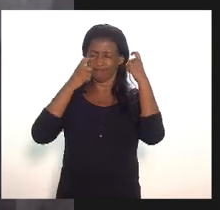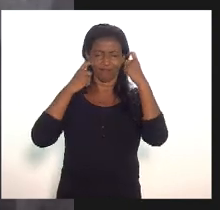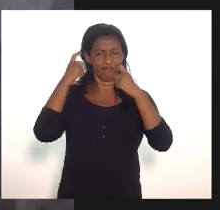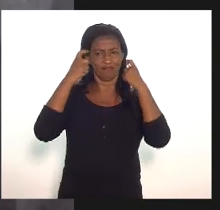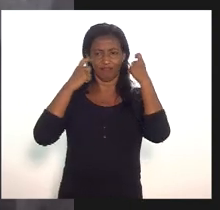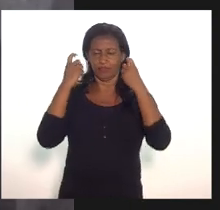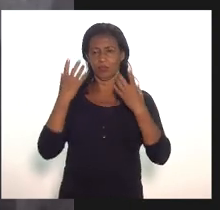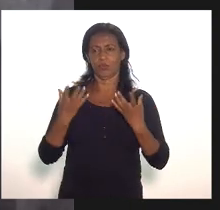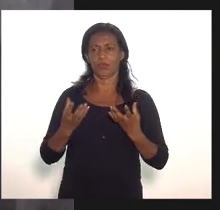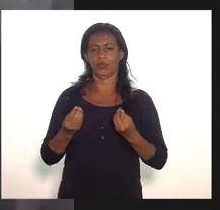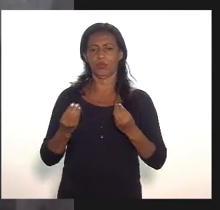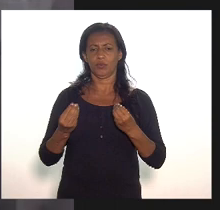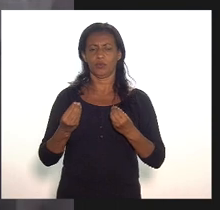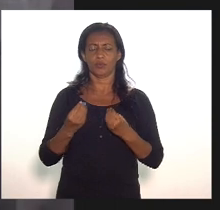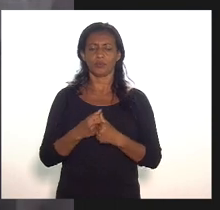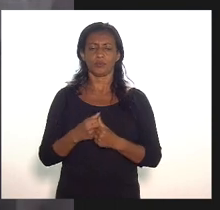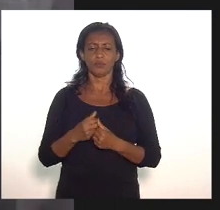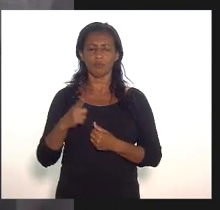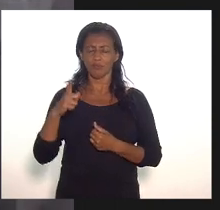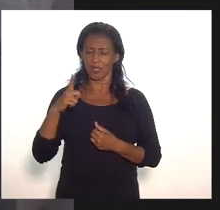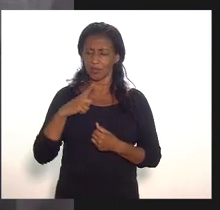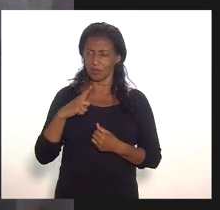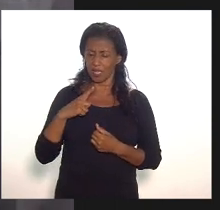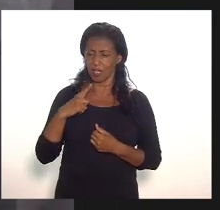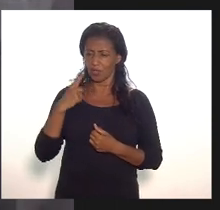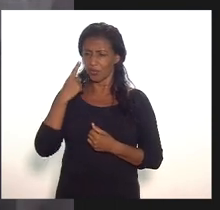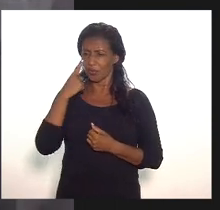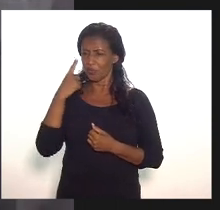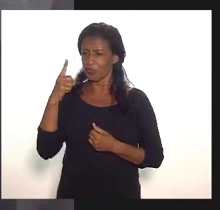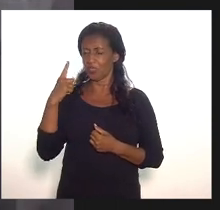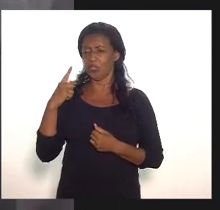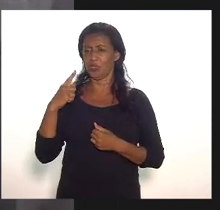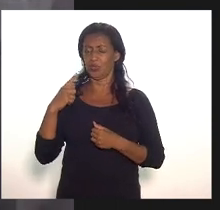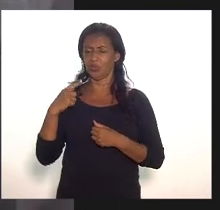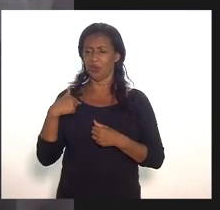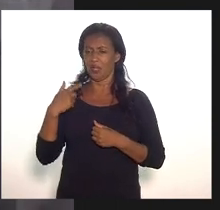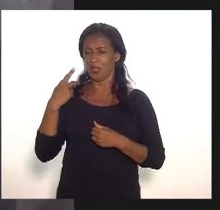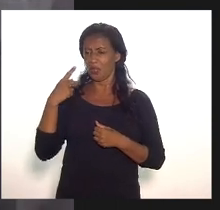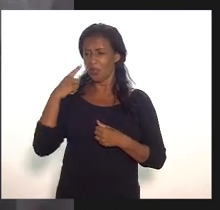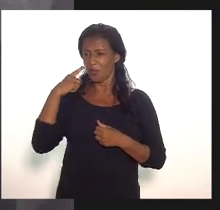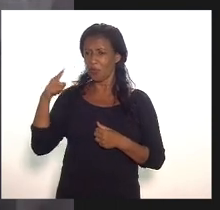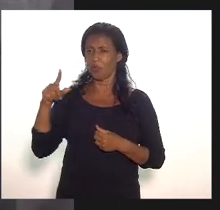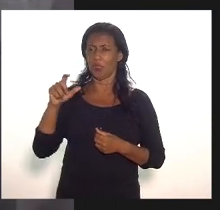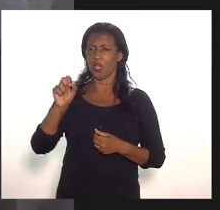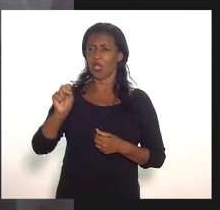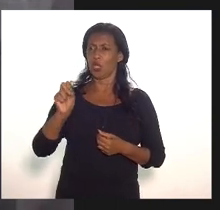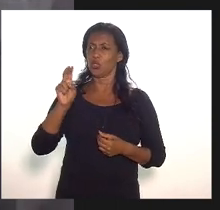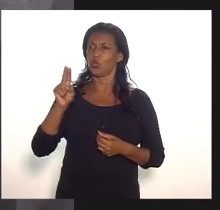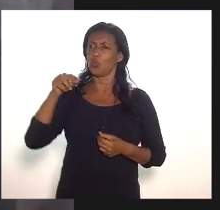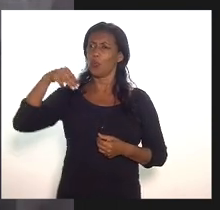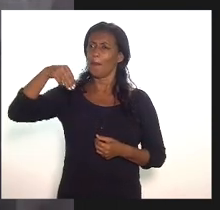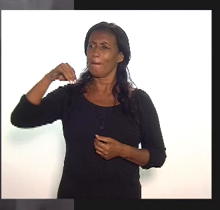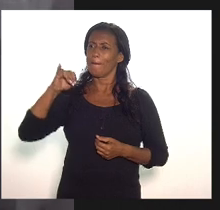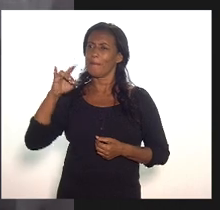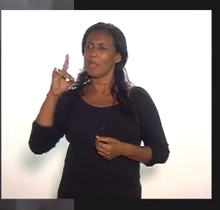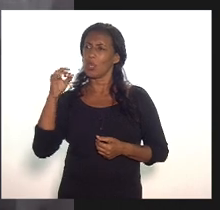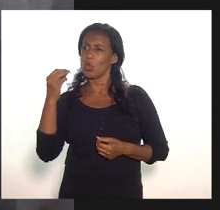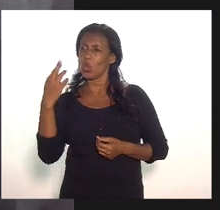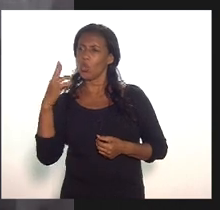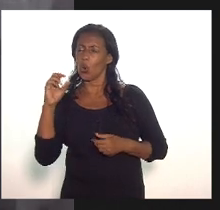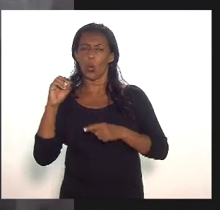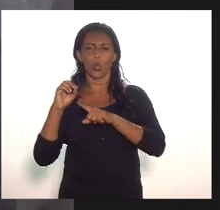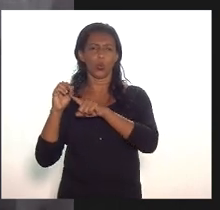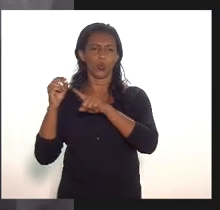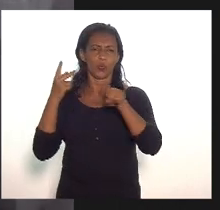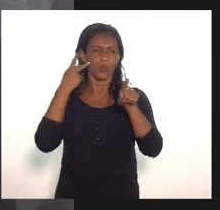deputada. Eu tenho percorrido, ontem eu fui a Sumidouro, fui a Carmo, estive lá em